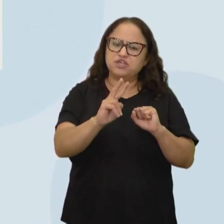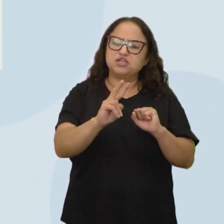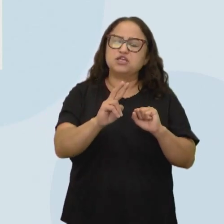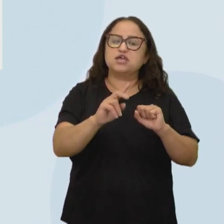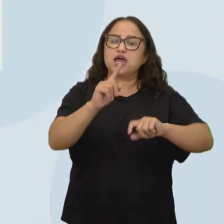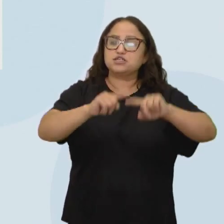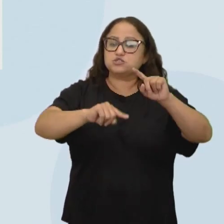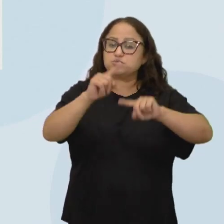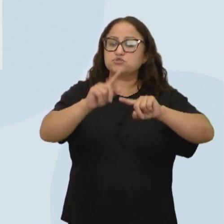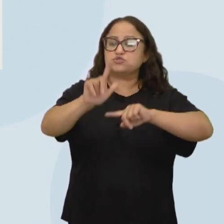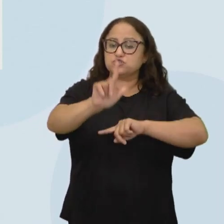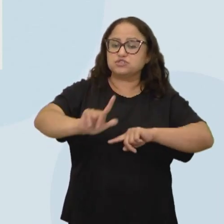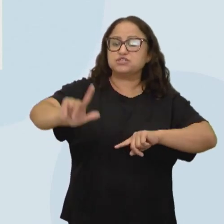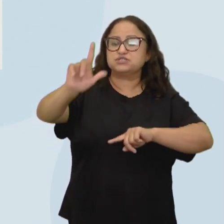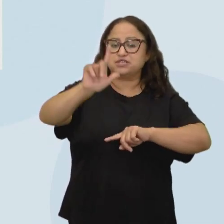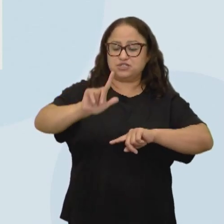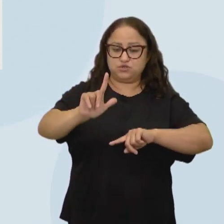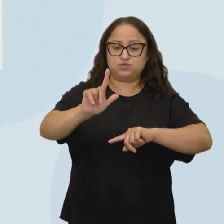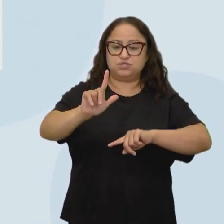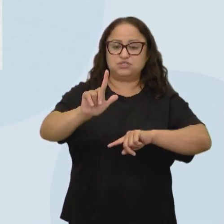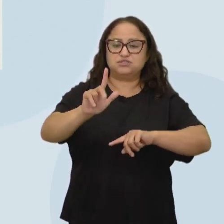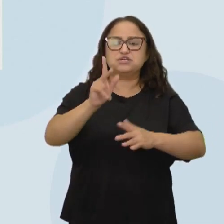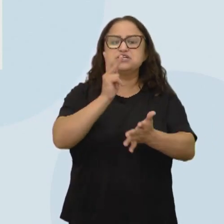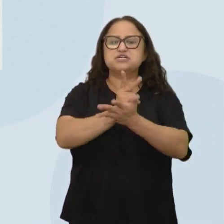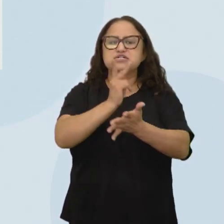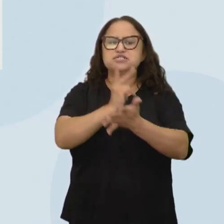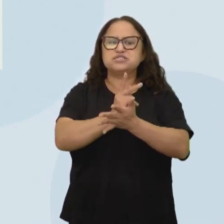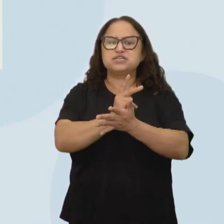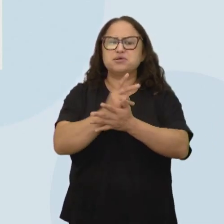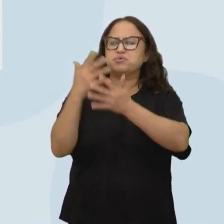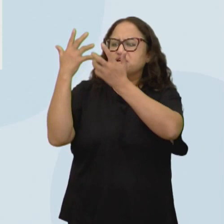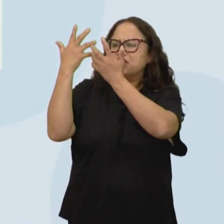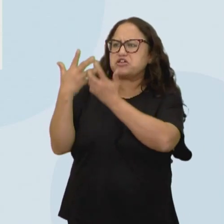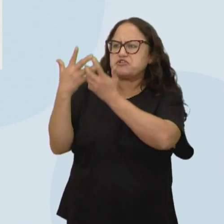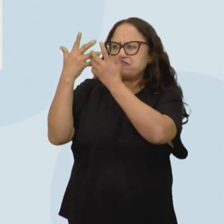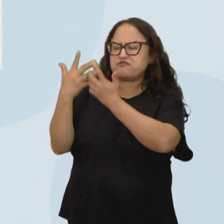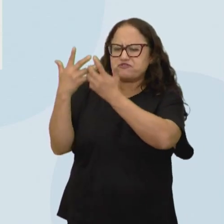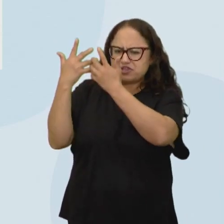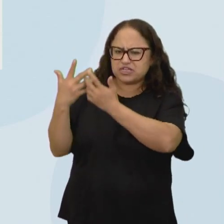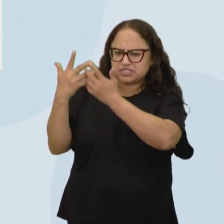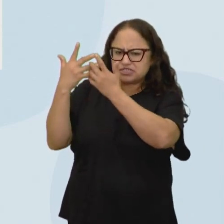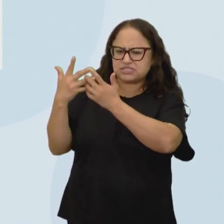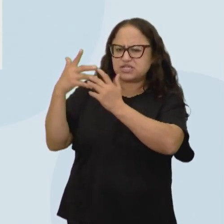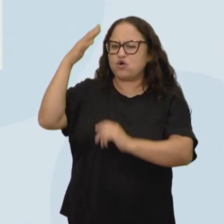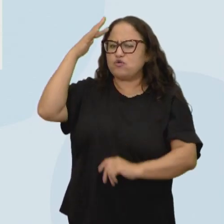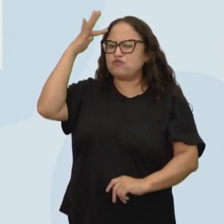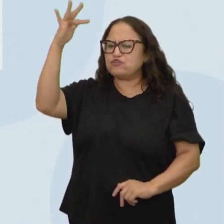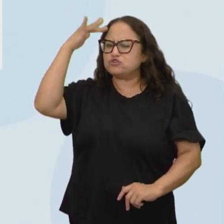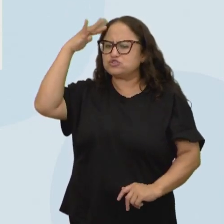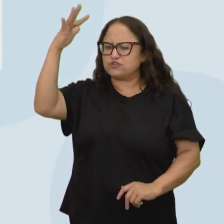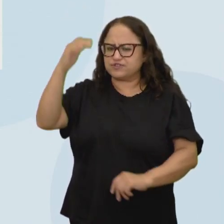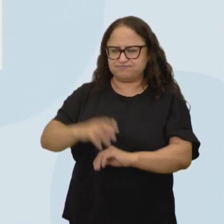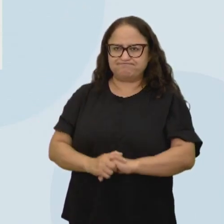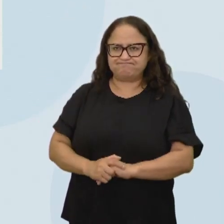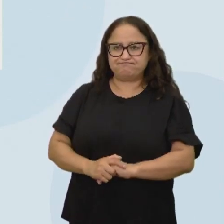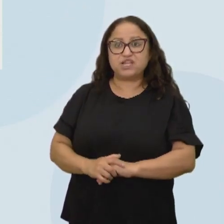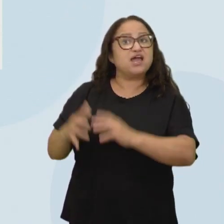que, por vezes, a produção literária empenha-se na reflexão